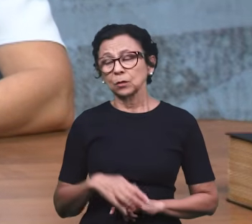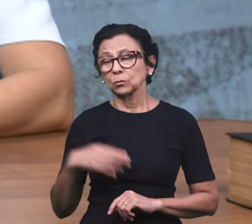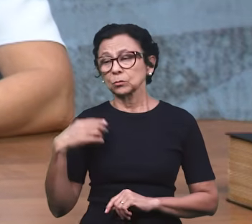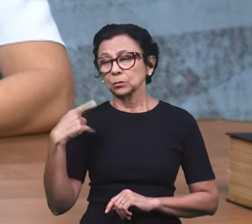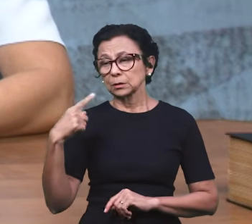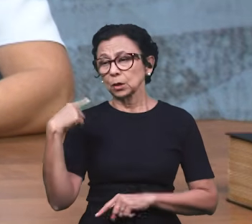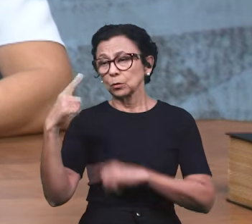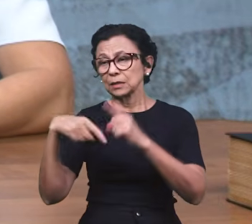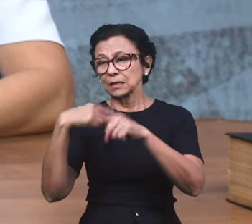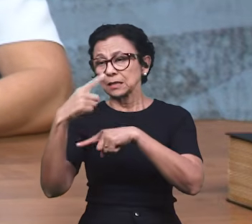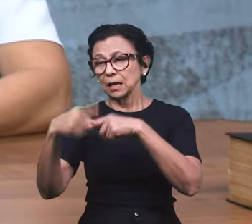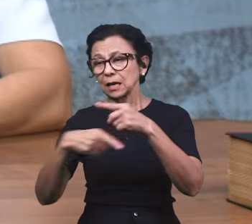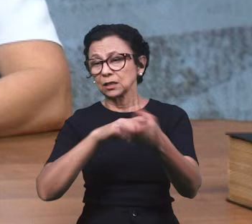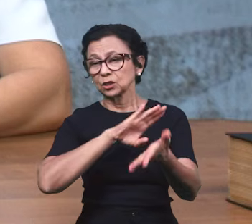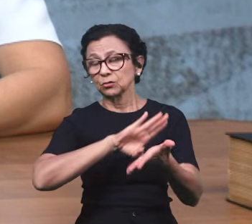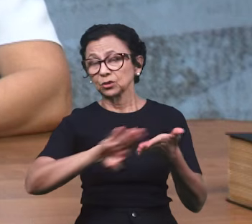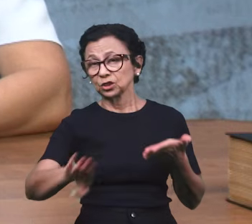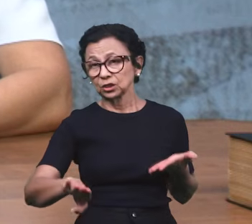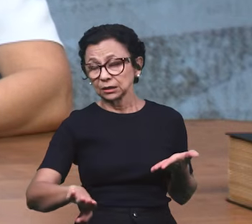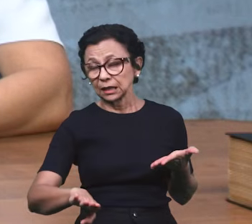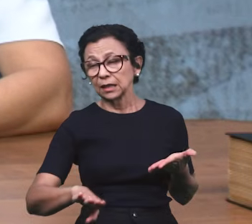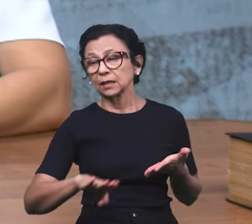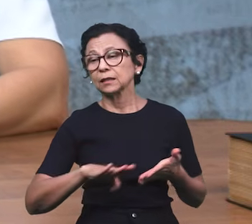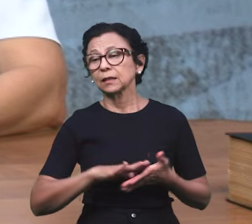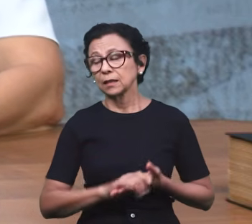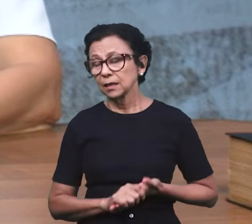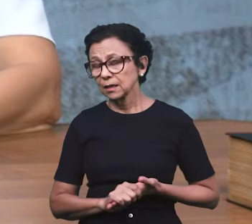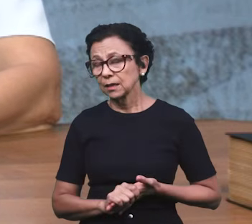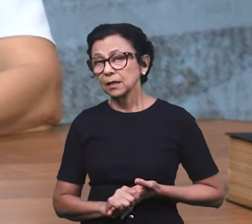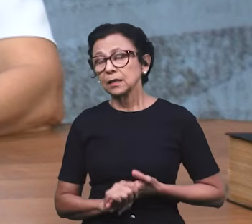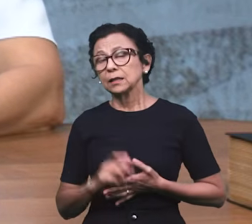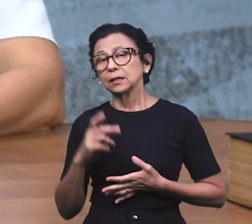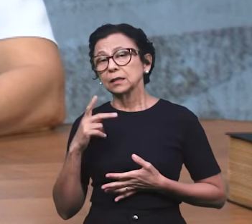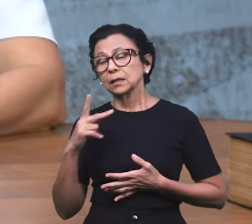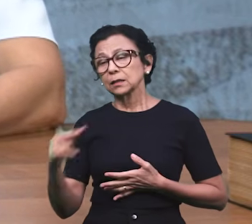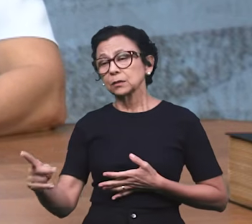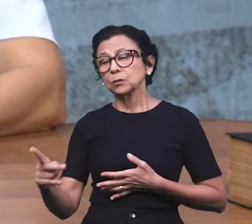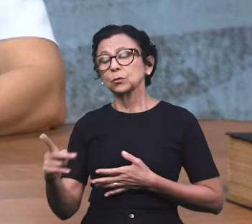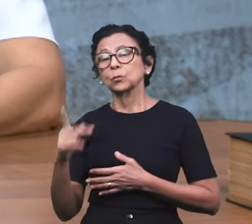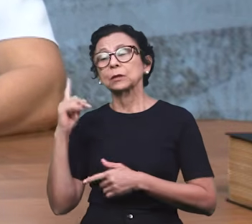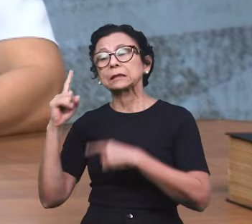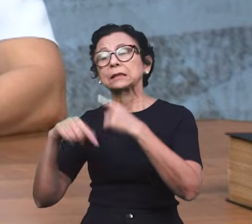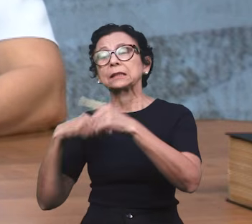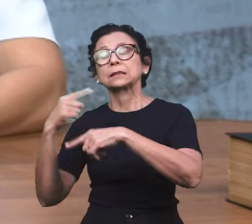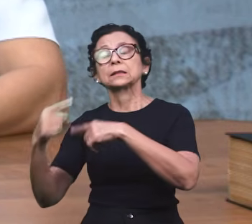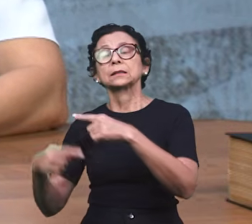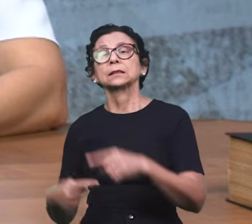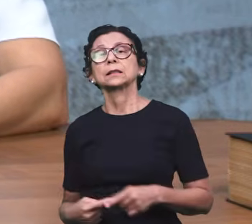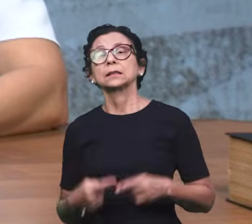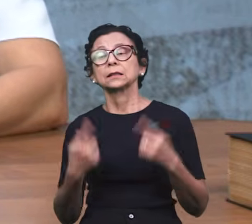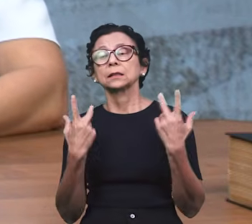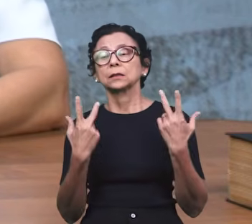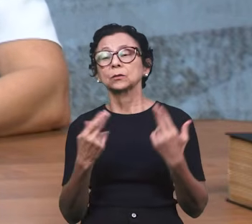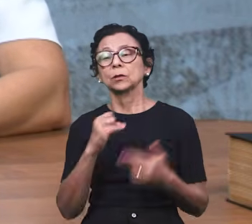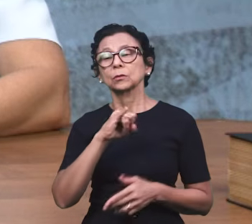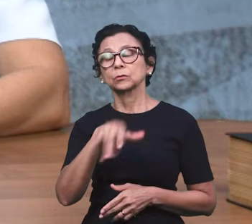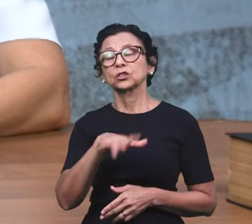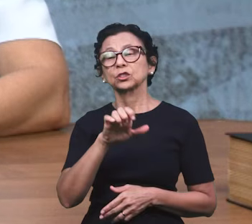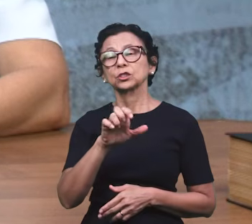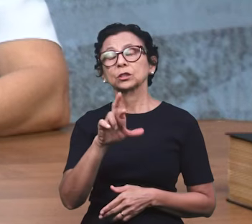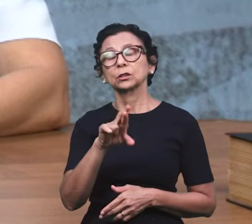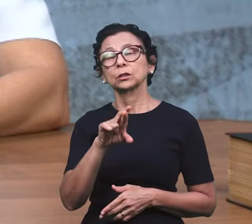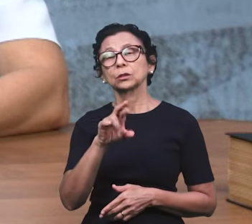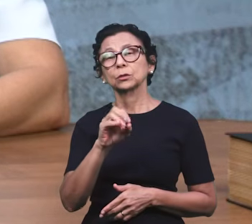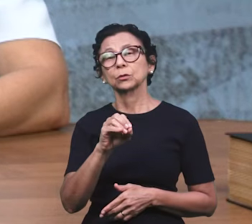e os descendentes da sua casa, e farei a tua casa como a casa de Jeroboão, filho